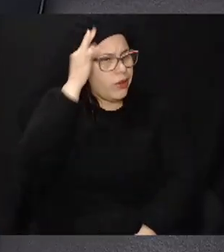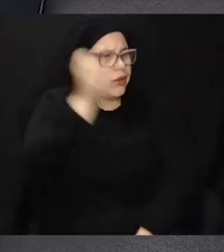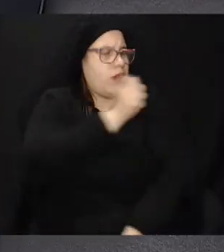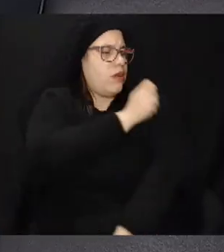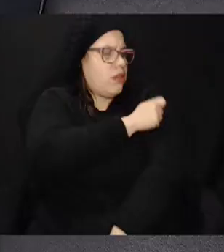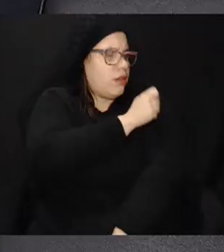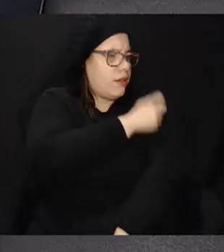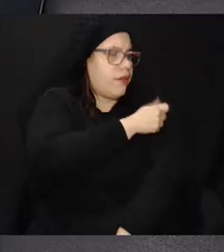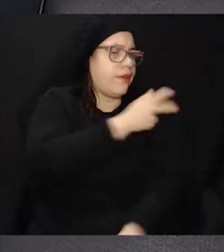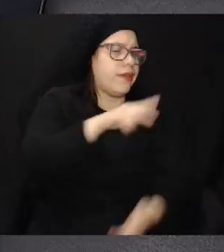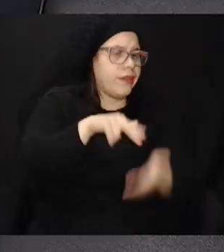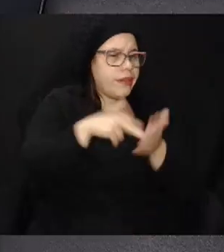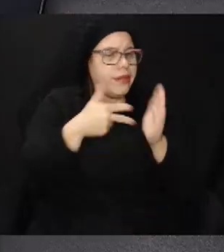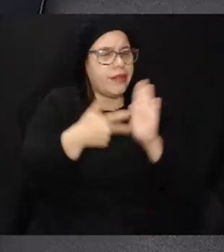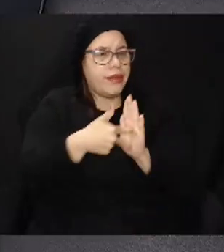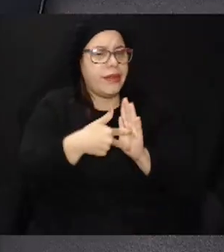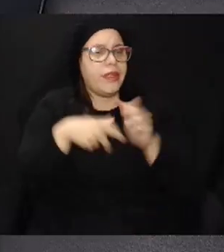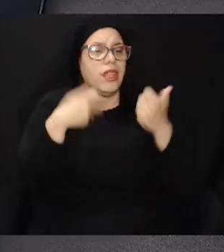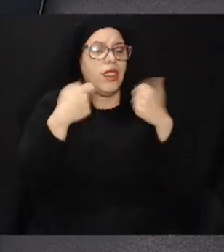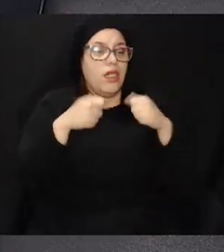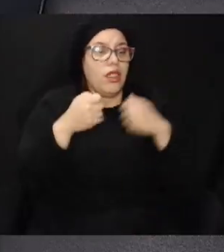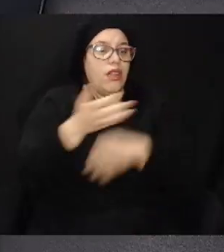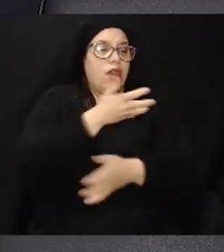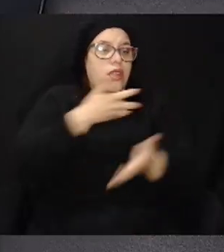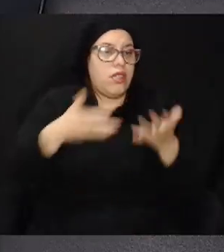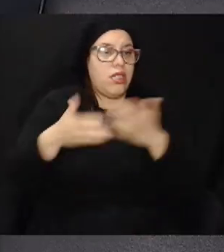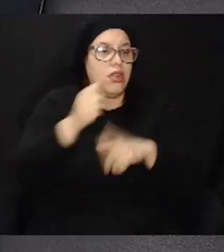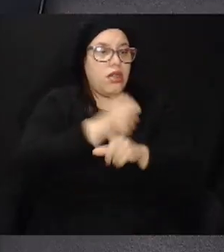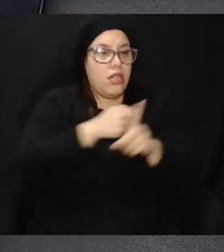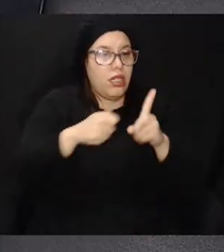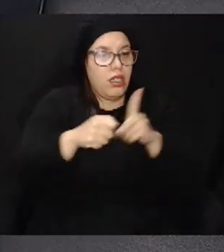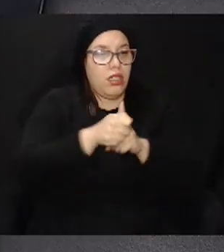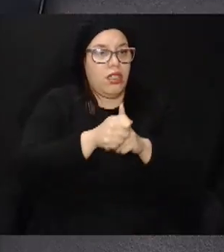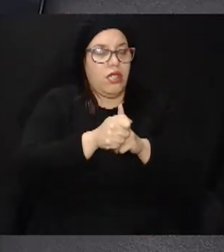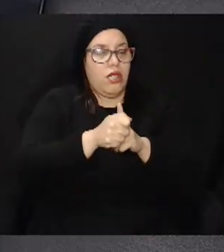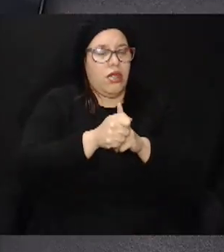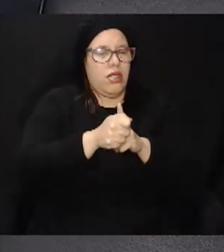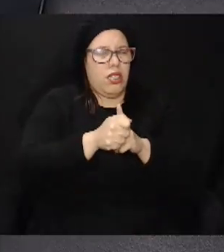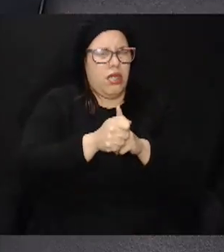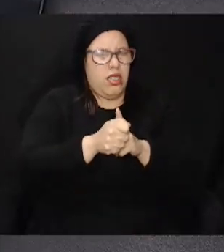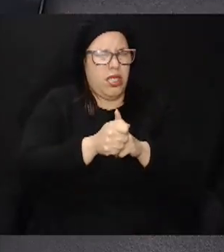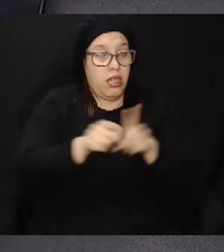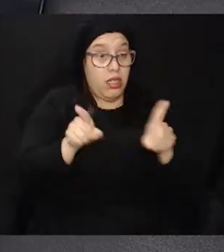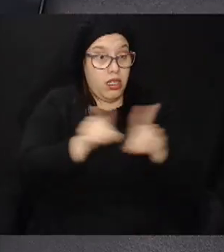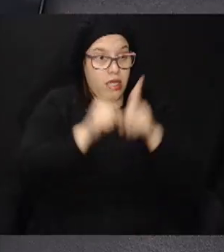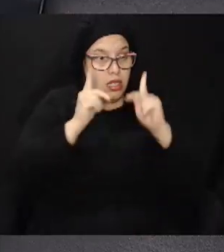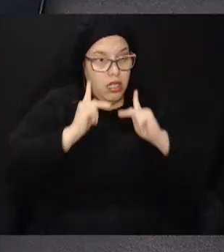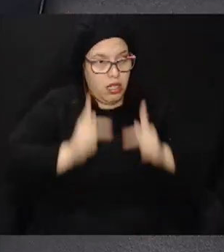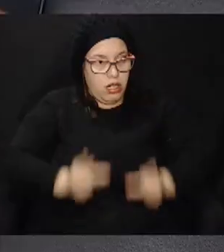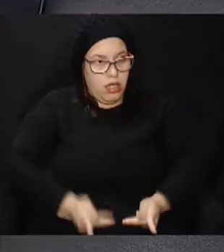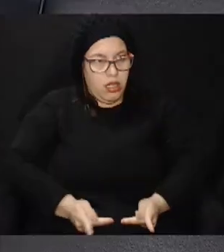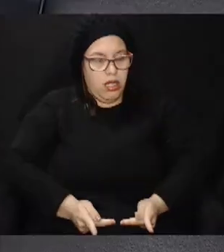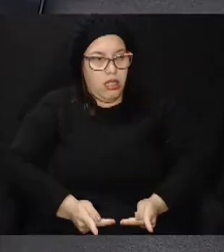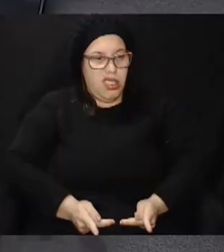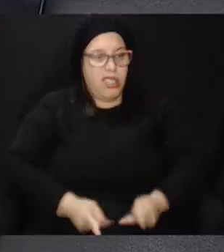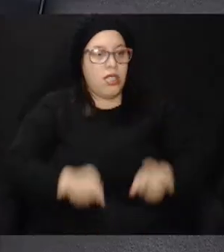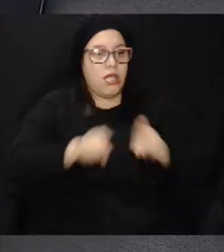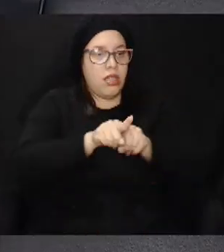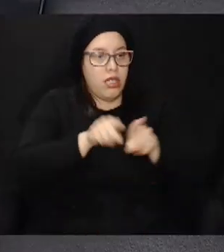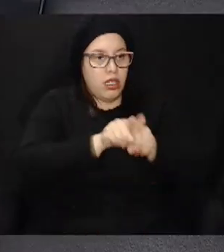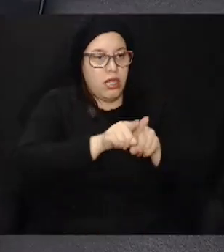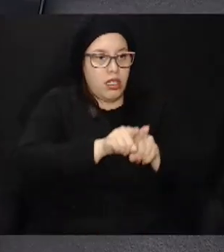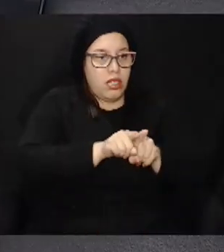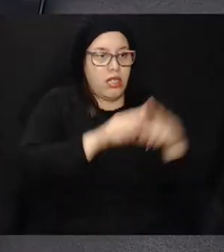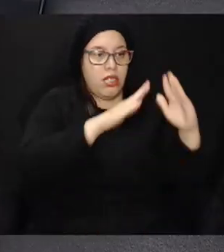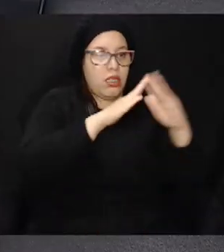sentido, e é necessário o envolvimento da sociedade para que a gente possa levar dignidade humana através também de habitação para